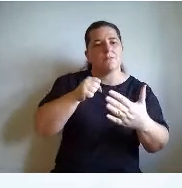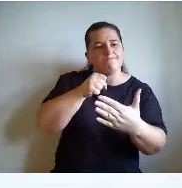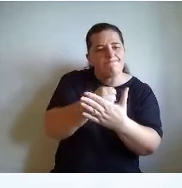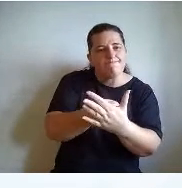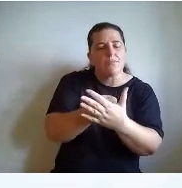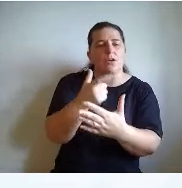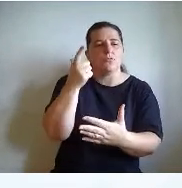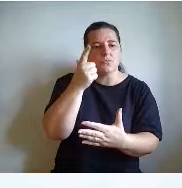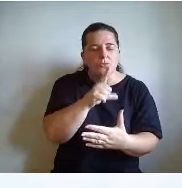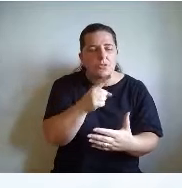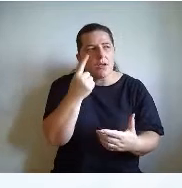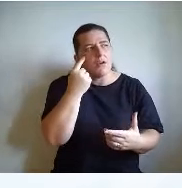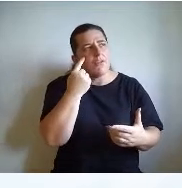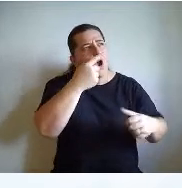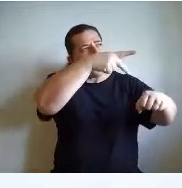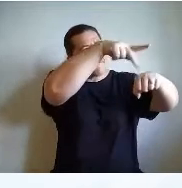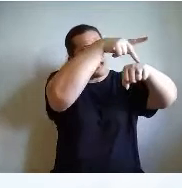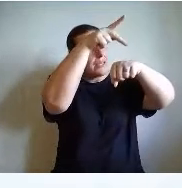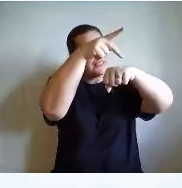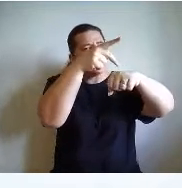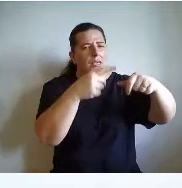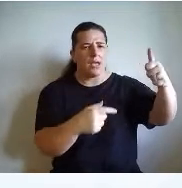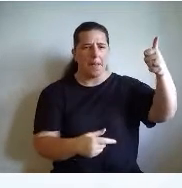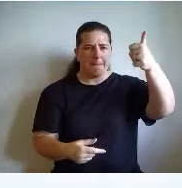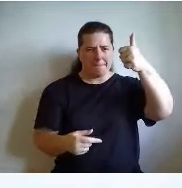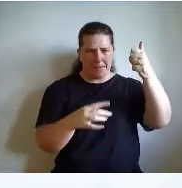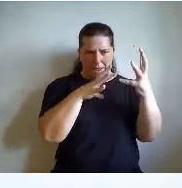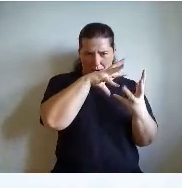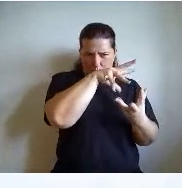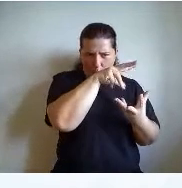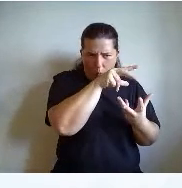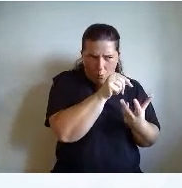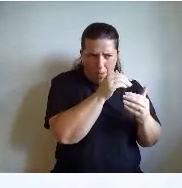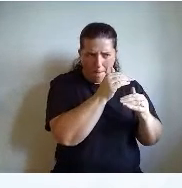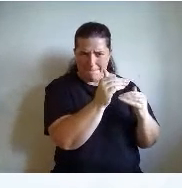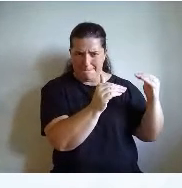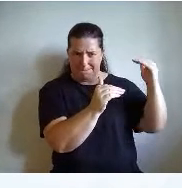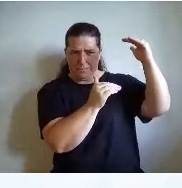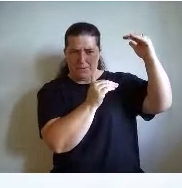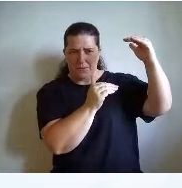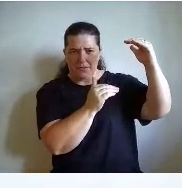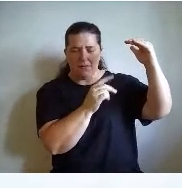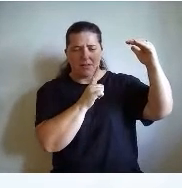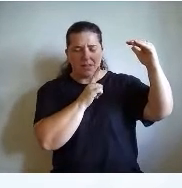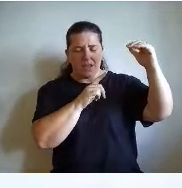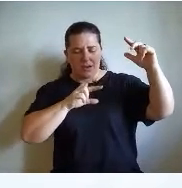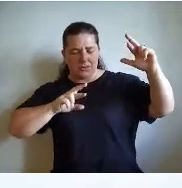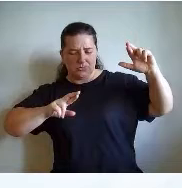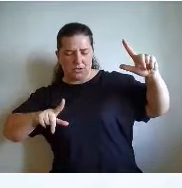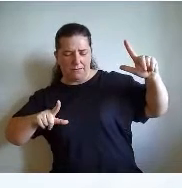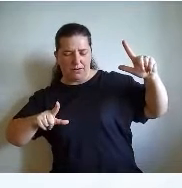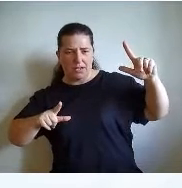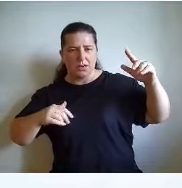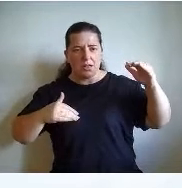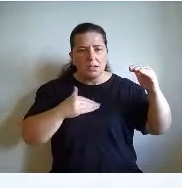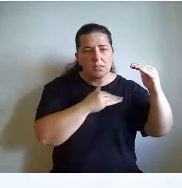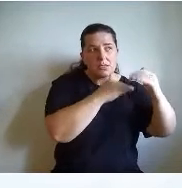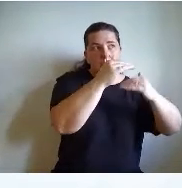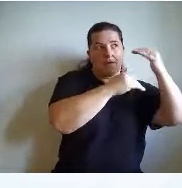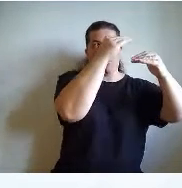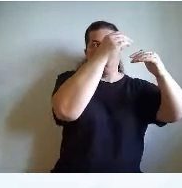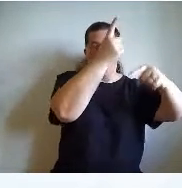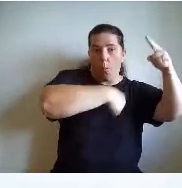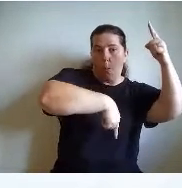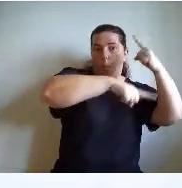que sejam países de primeiro mundo e as diferenças que a gente possa ter do ponto de vista de desenvolvimento econômico